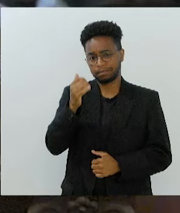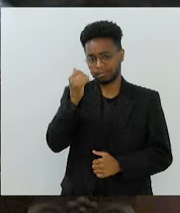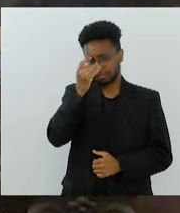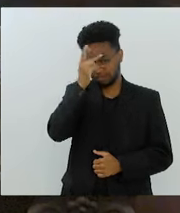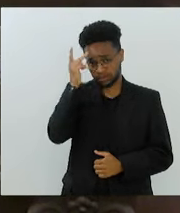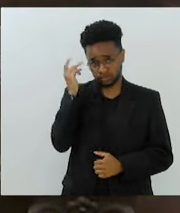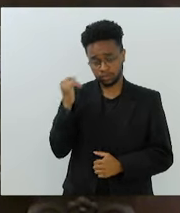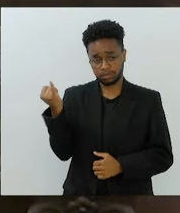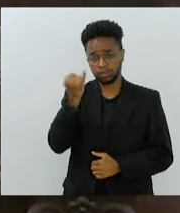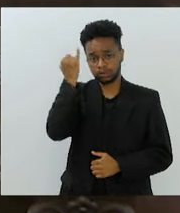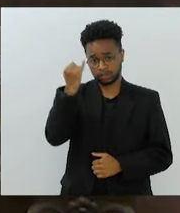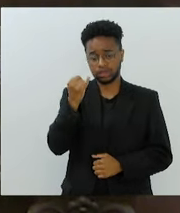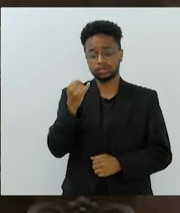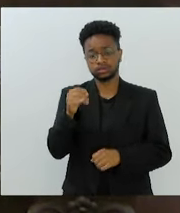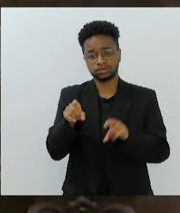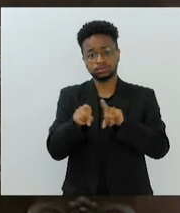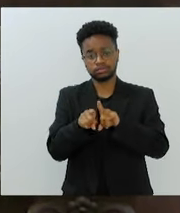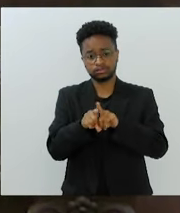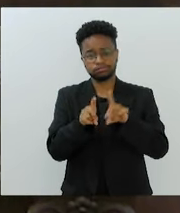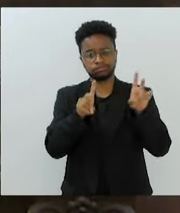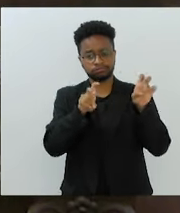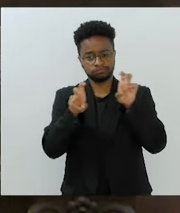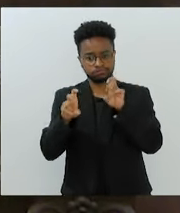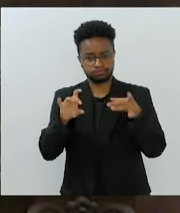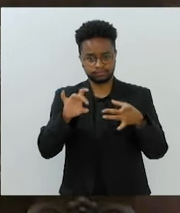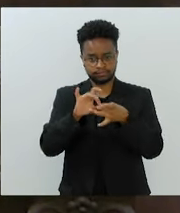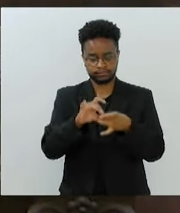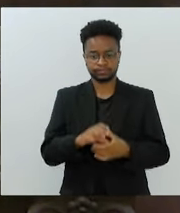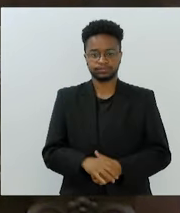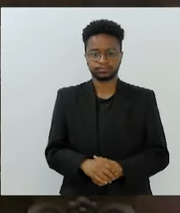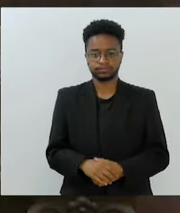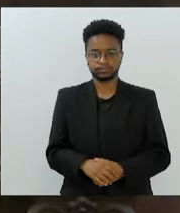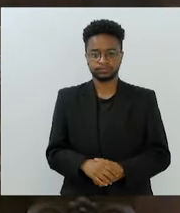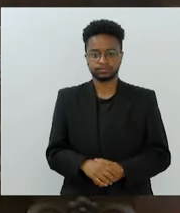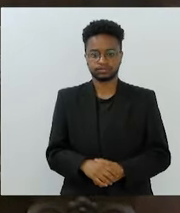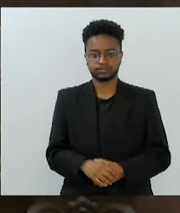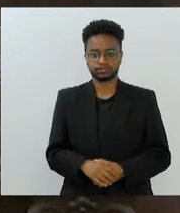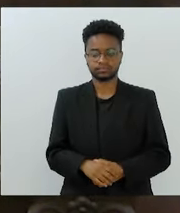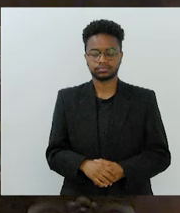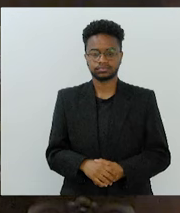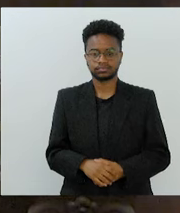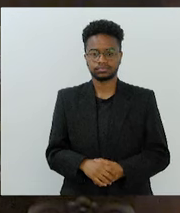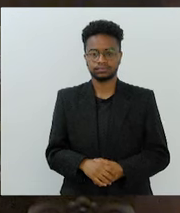brilhando nessas questões todas. Muito bem. Temos aqui